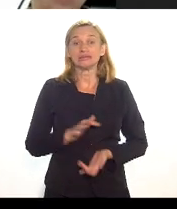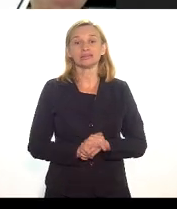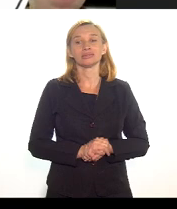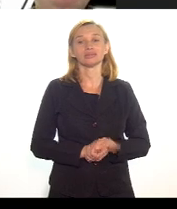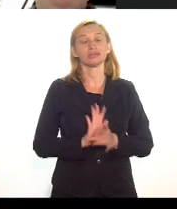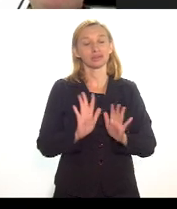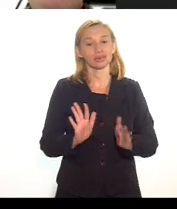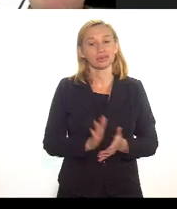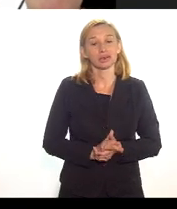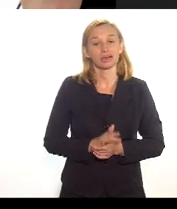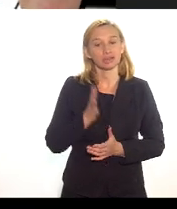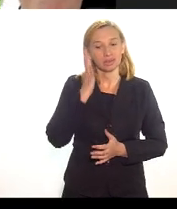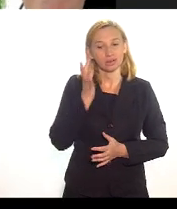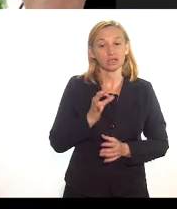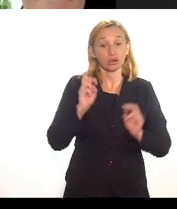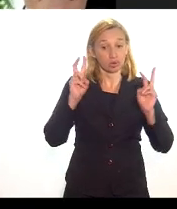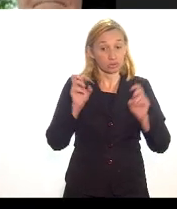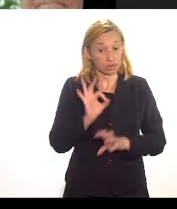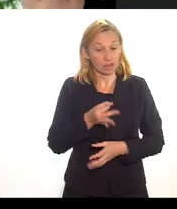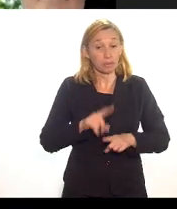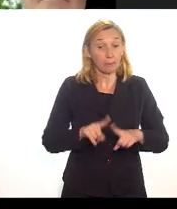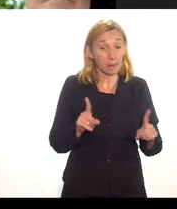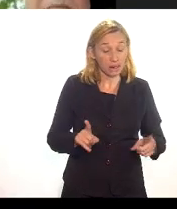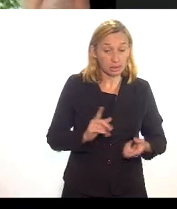que nós estamos falando, mas